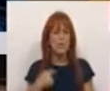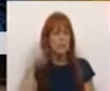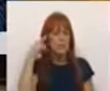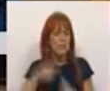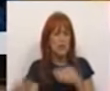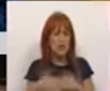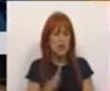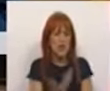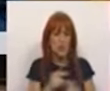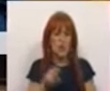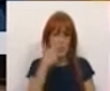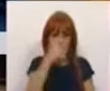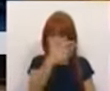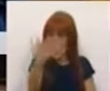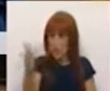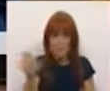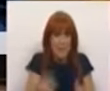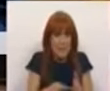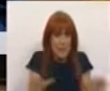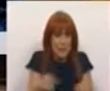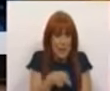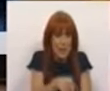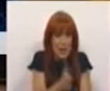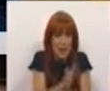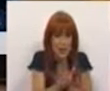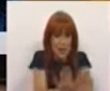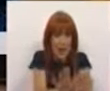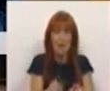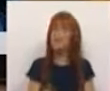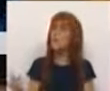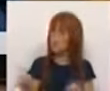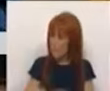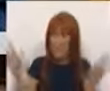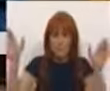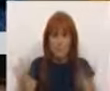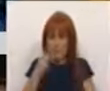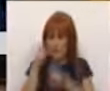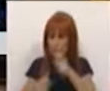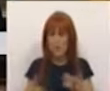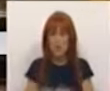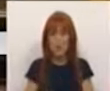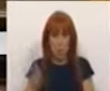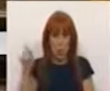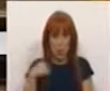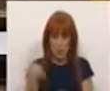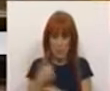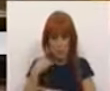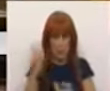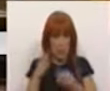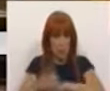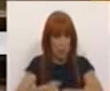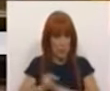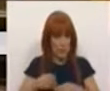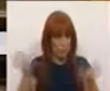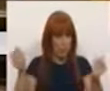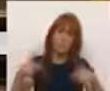encerramento de agências onde as populações mais precisam delas e onde certamente haverá menos gente se os serviços públicos continuarem